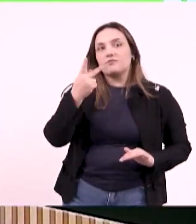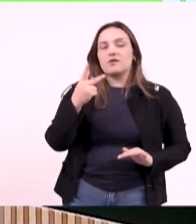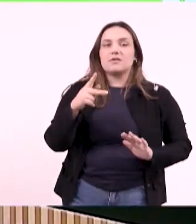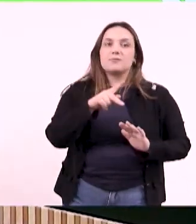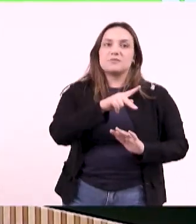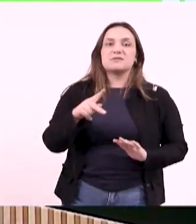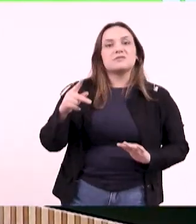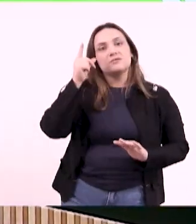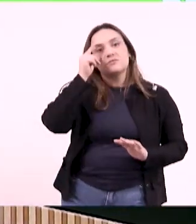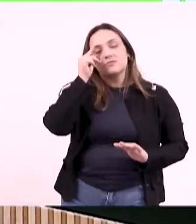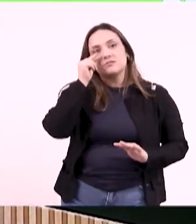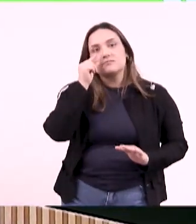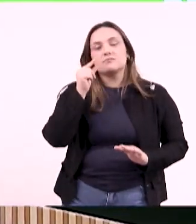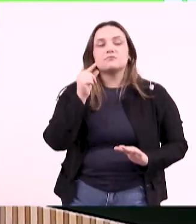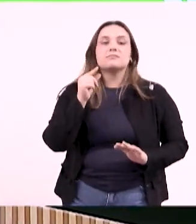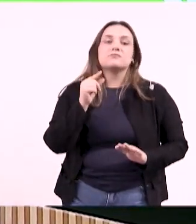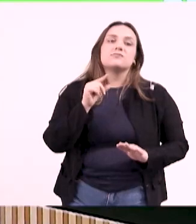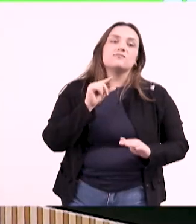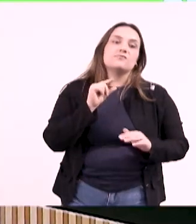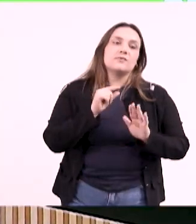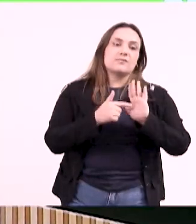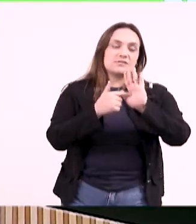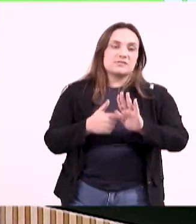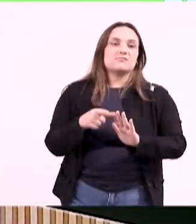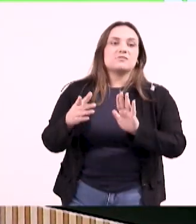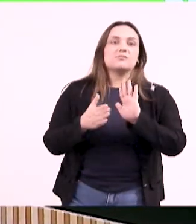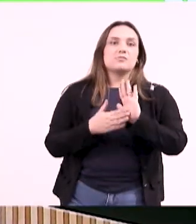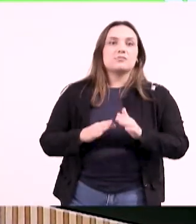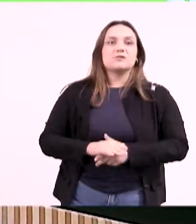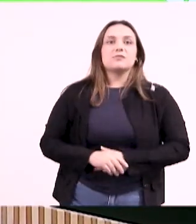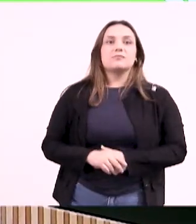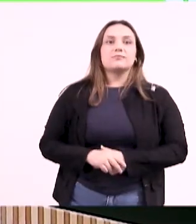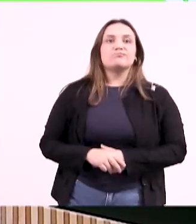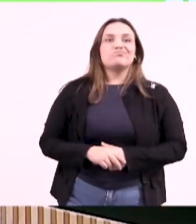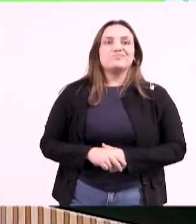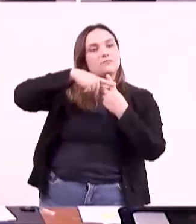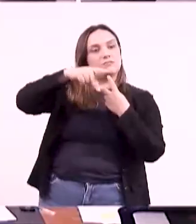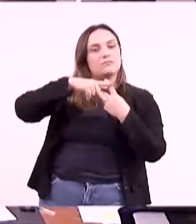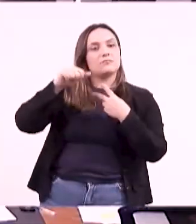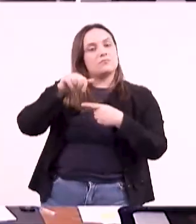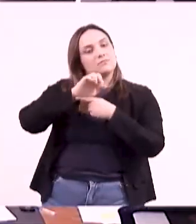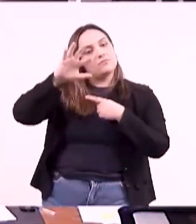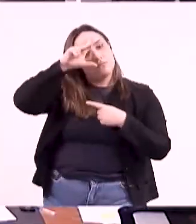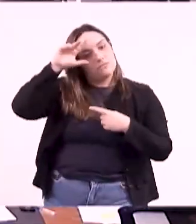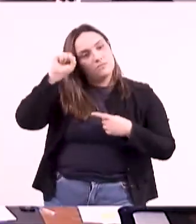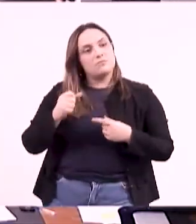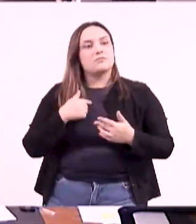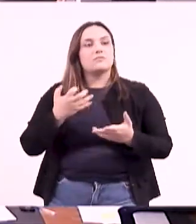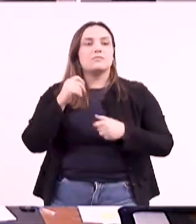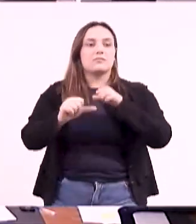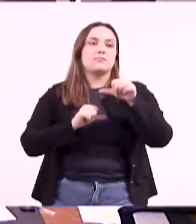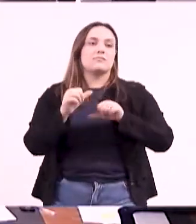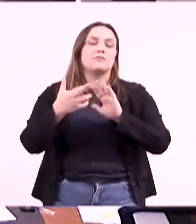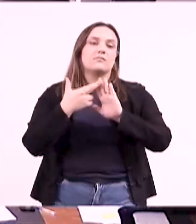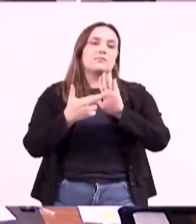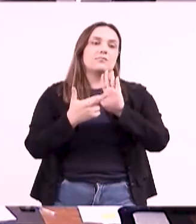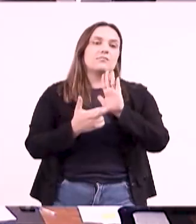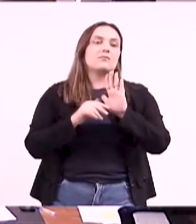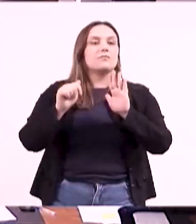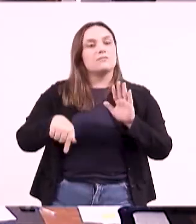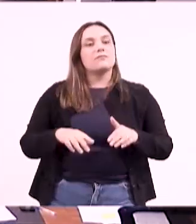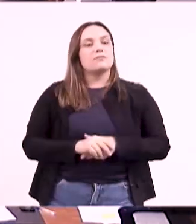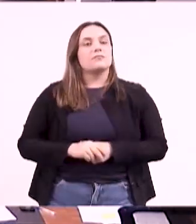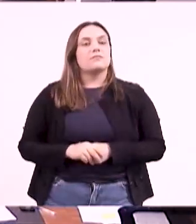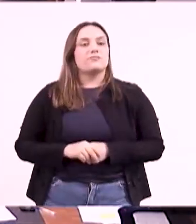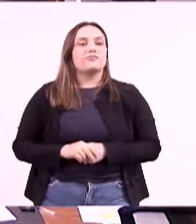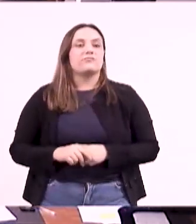de Leis, Gerson Claro, ao apresentar essa proposição. quebrando o protocolo nosso aqui, a